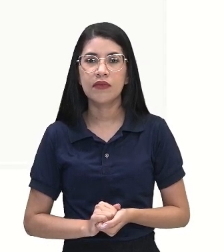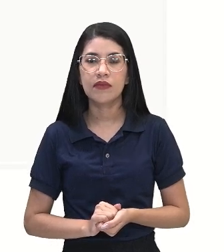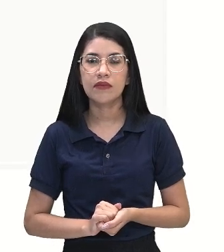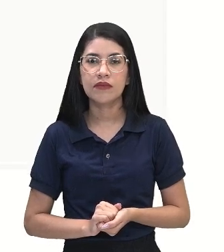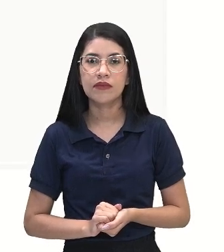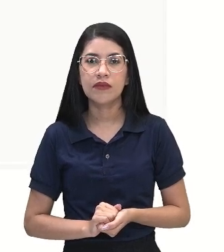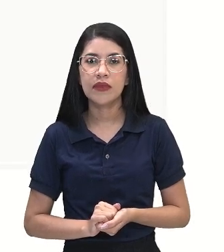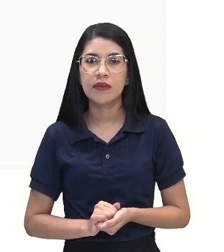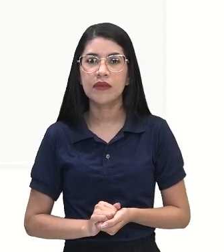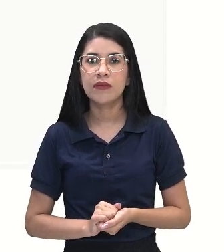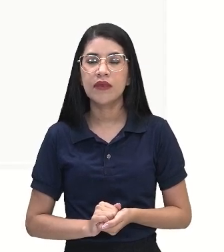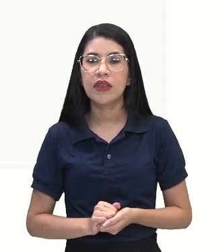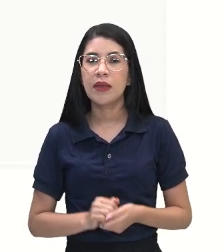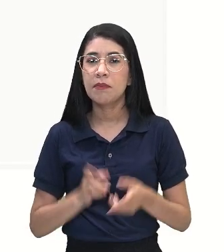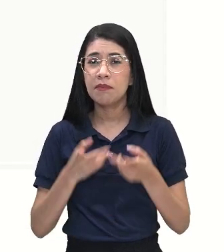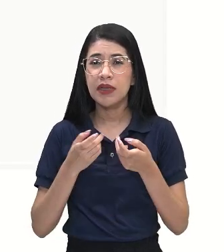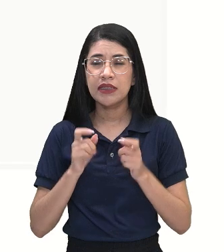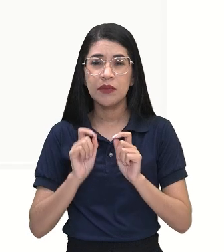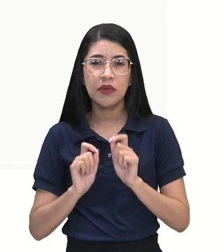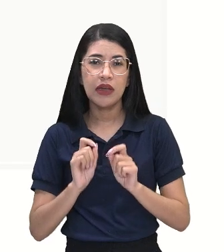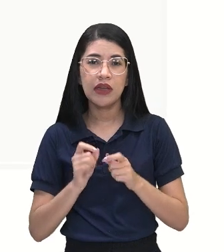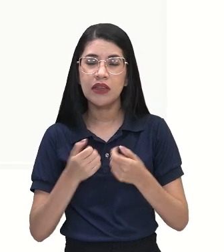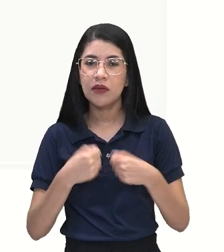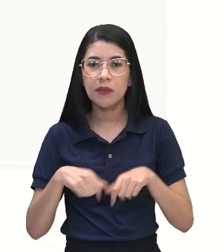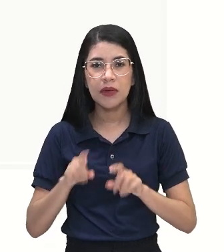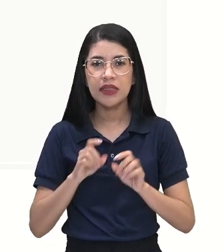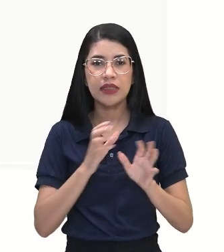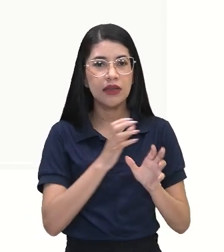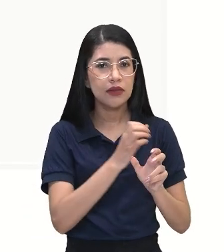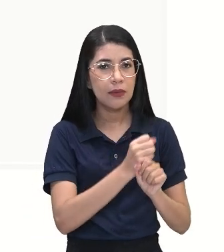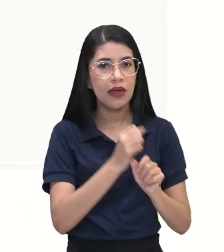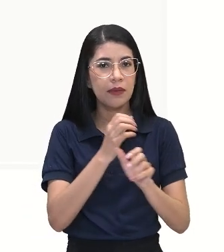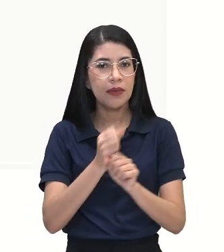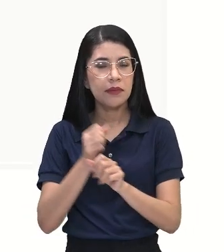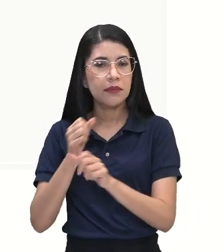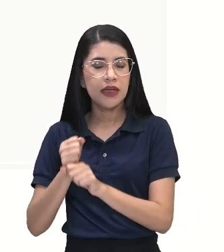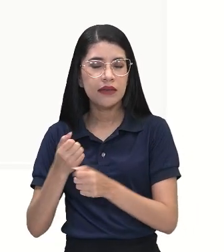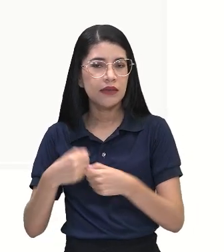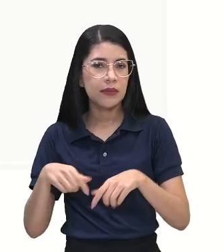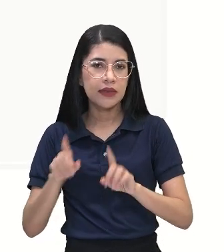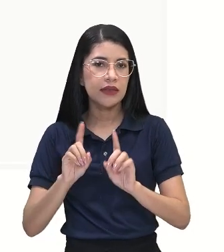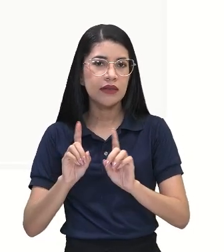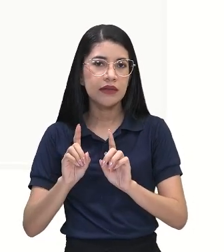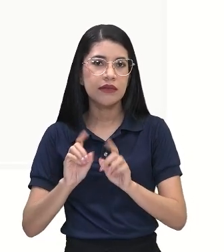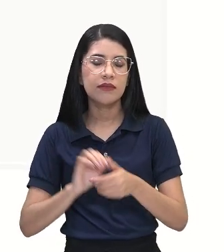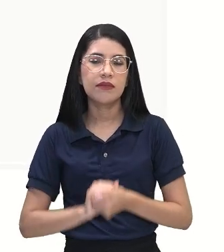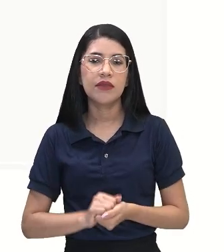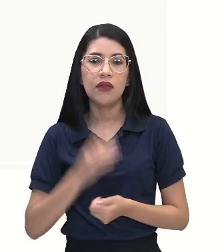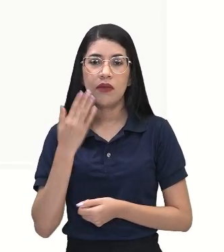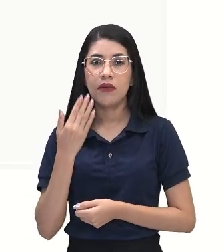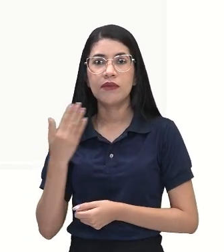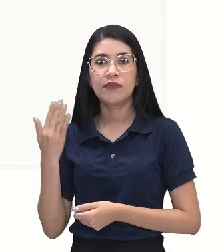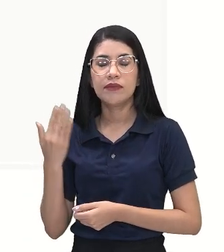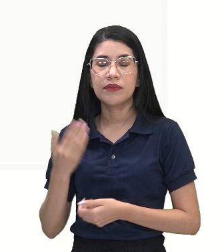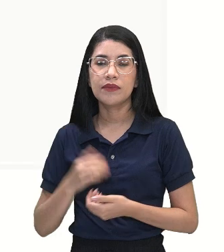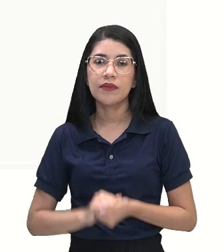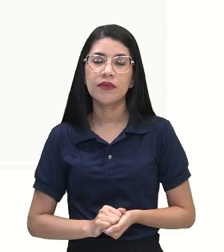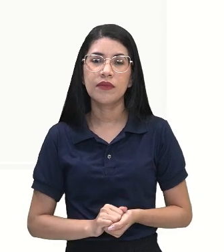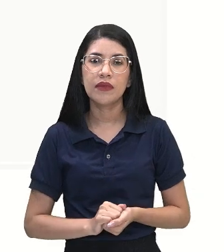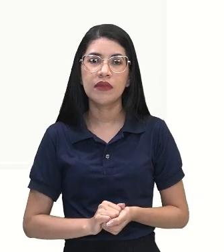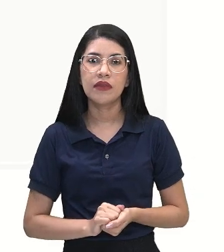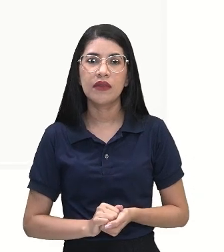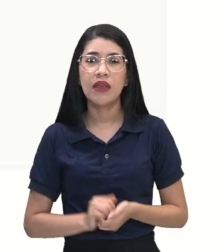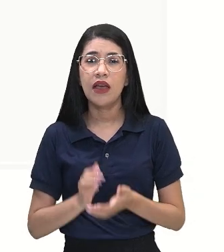ir somando a razão de uma por uma, tá? Então, olha como é que vai ficar. Veja só, isso aqui, os alunos